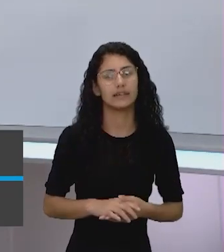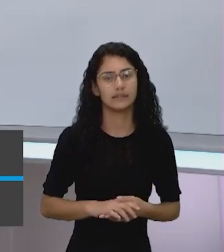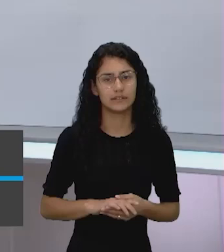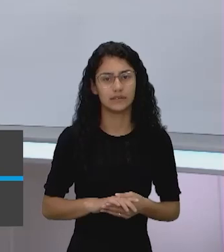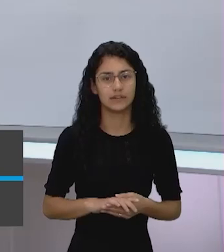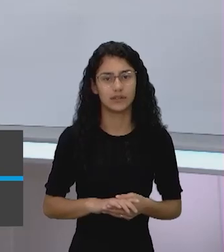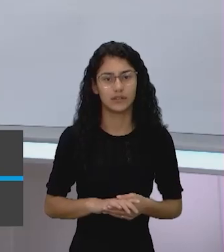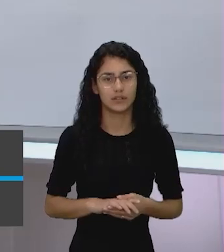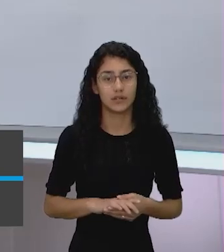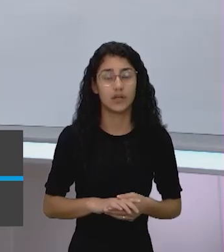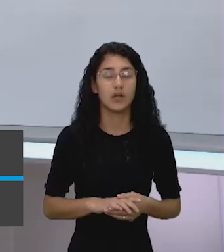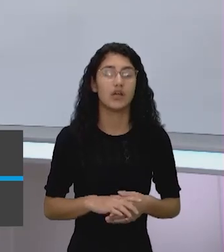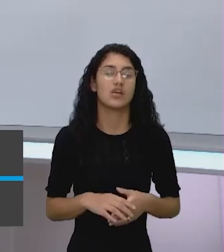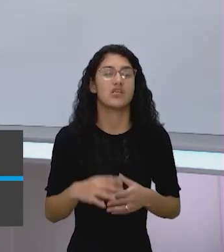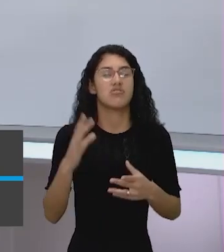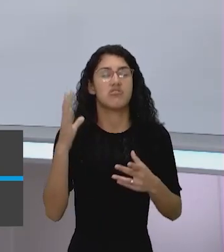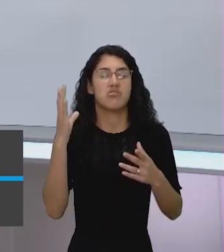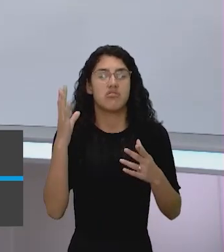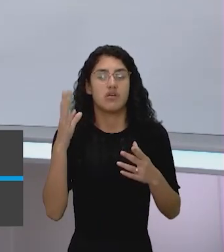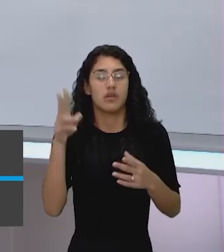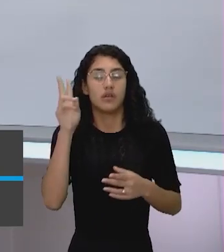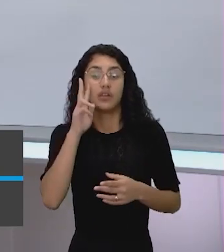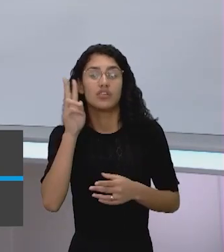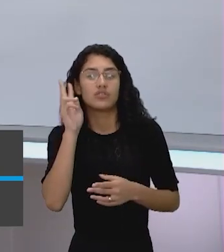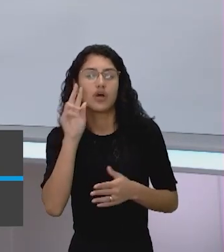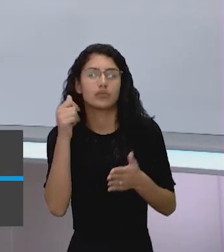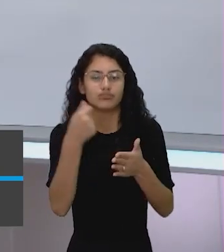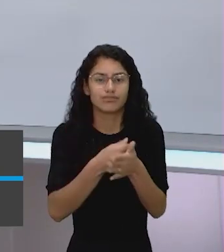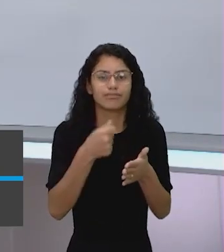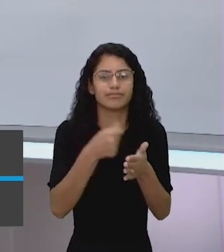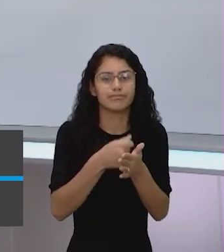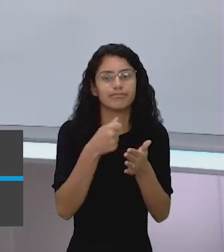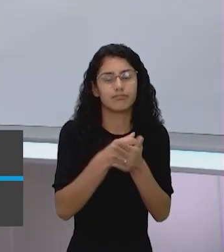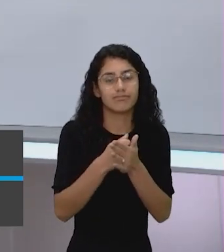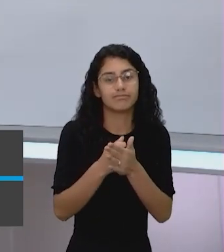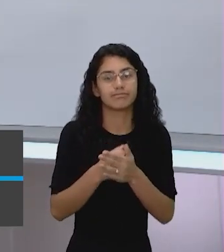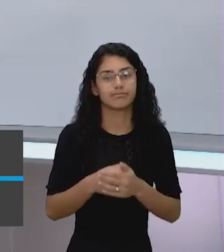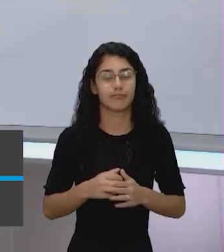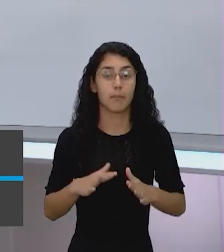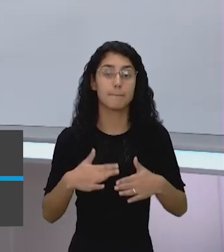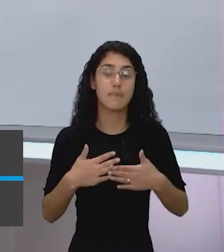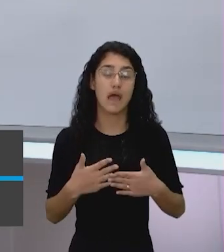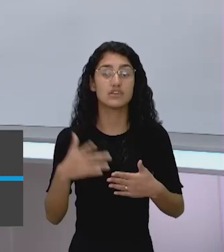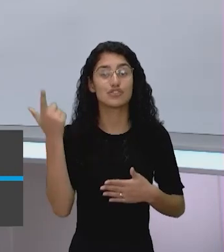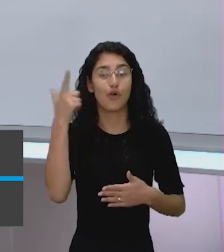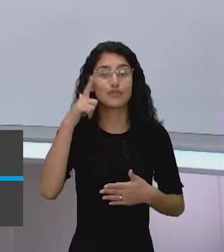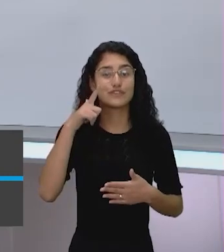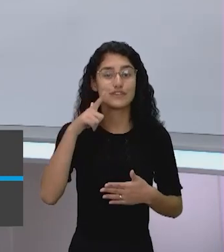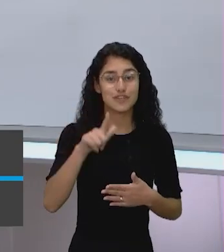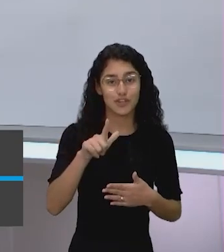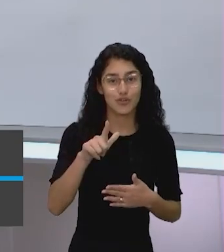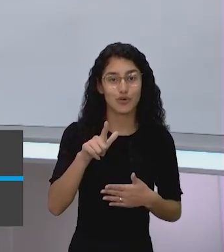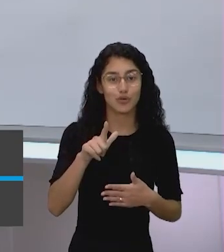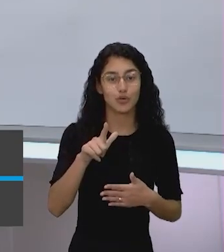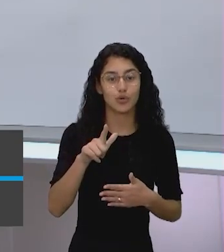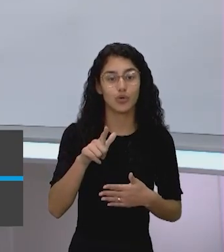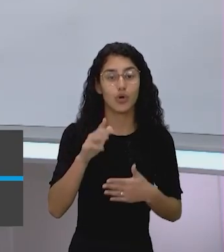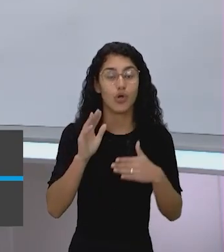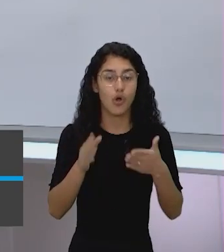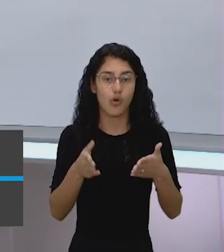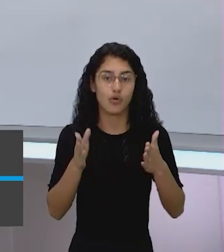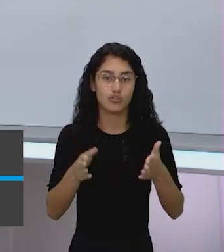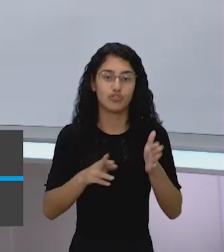uma história de luta, né? Mas ele conseguiu também ser reconhecido por tudo isso, os títulos que ele coleciona